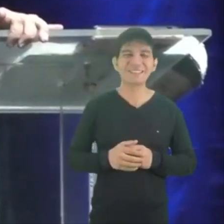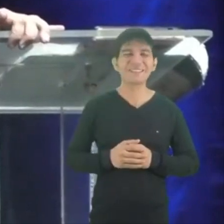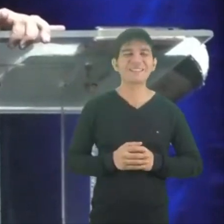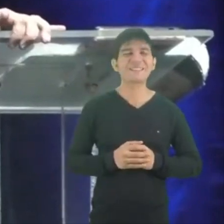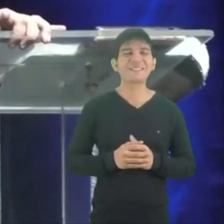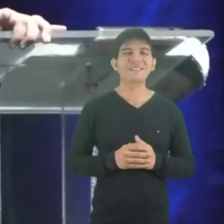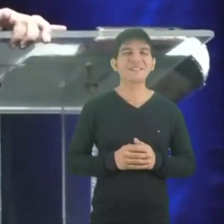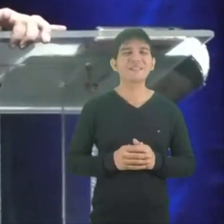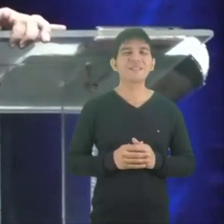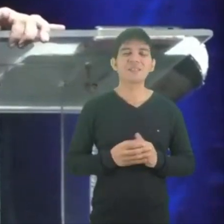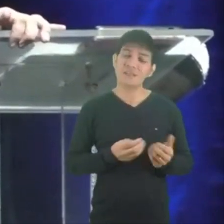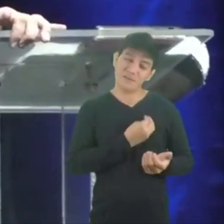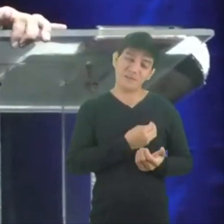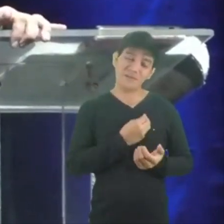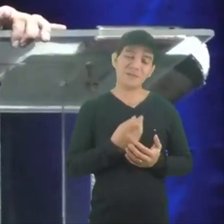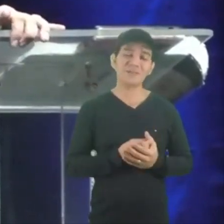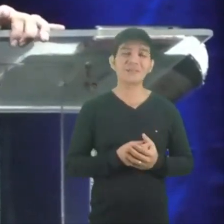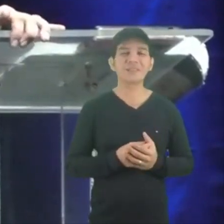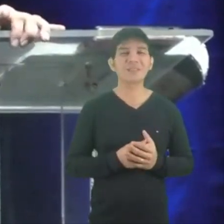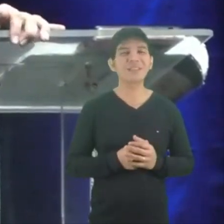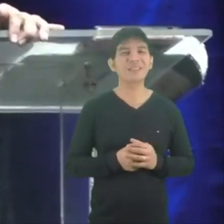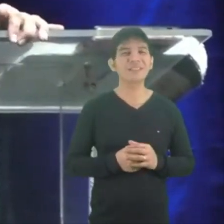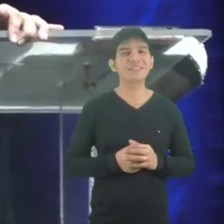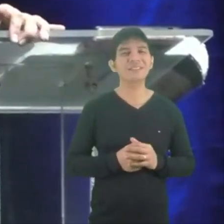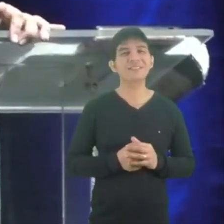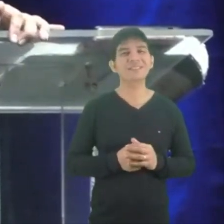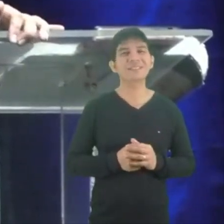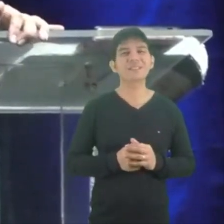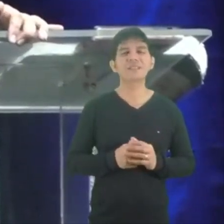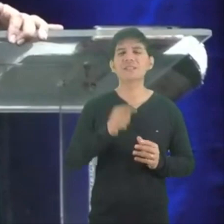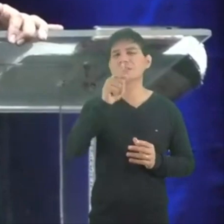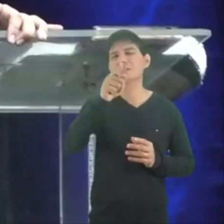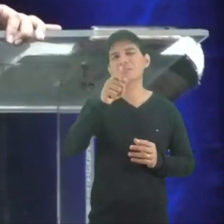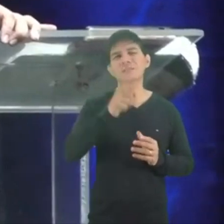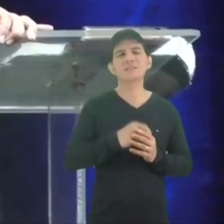A vida é assim. Então, se você ainda está